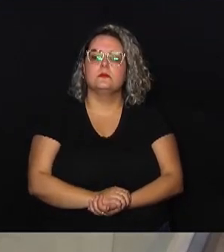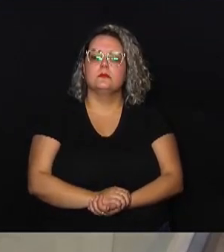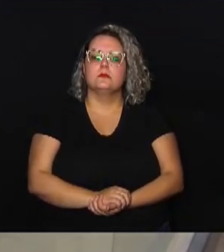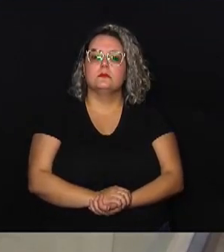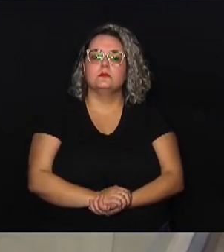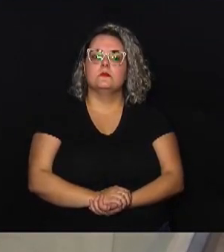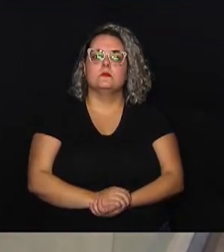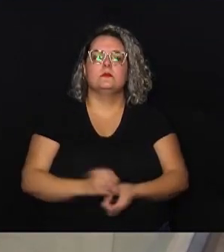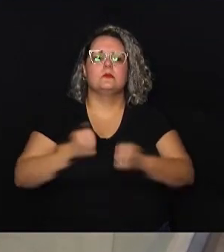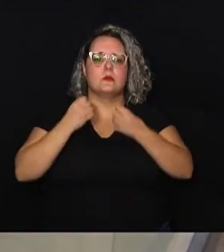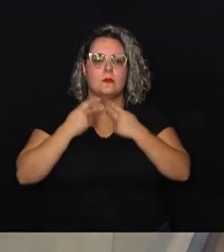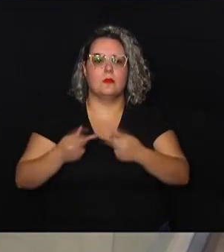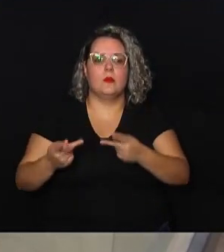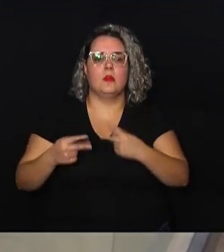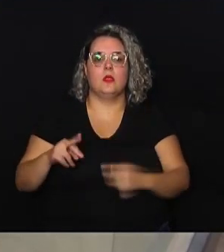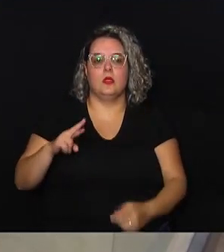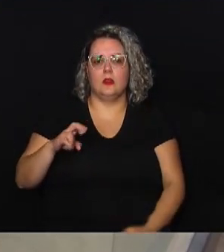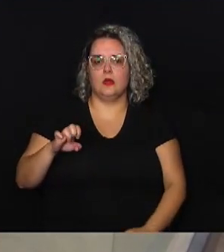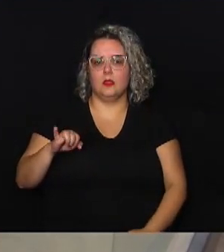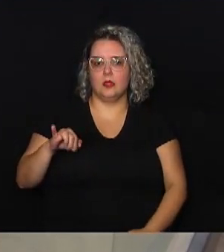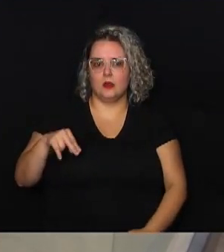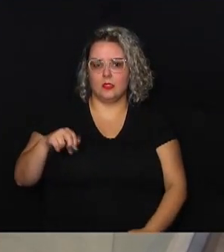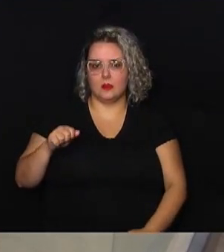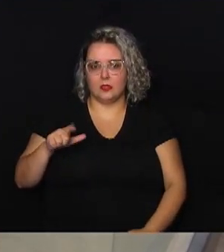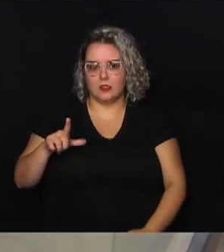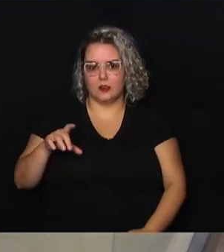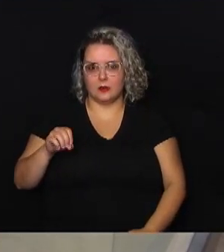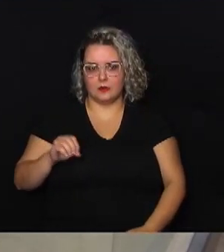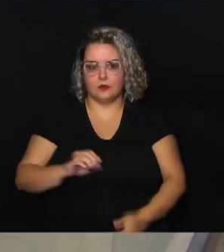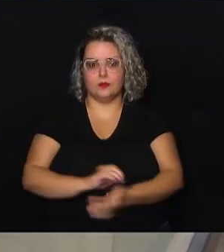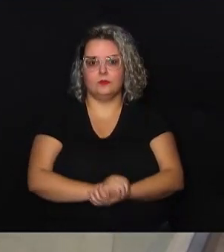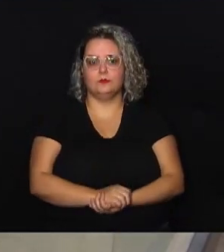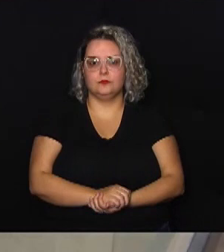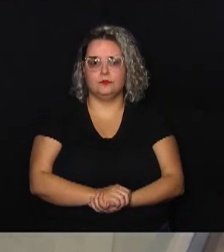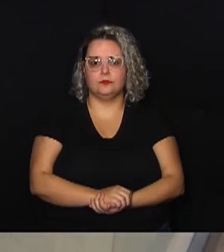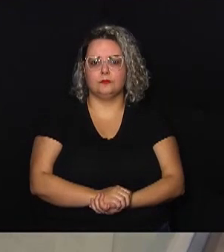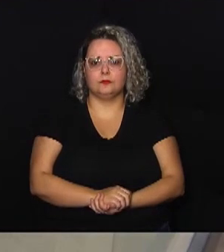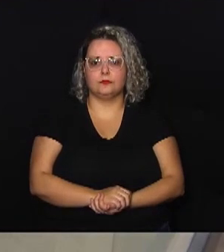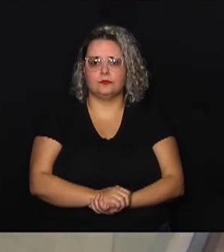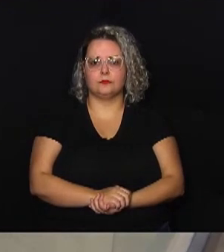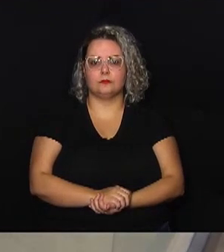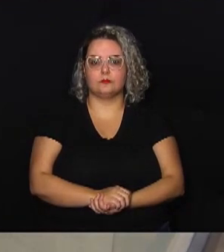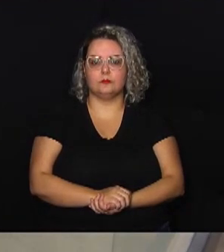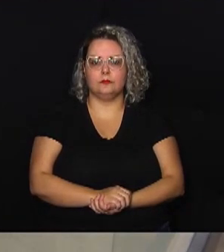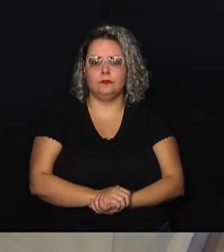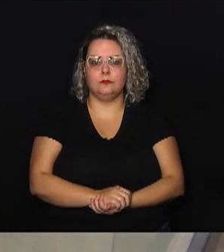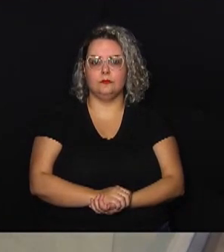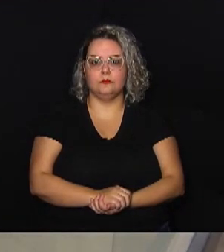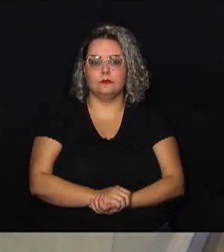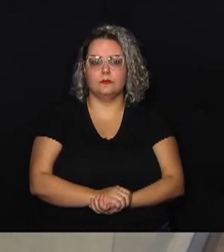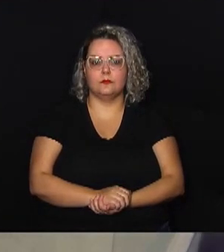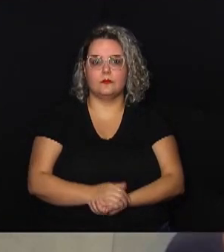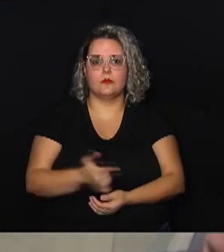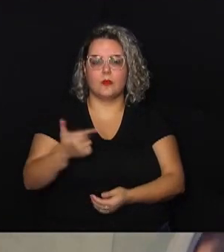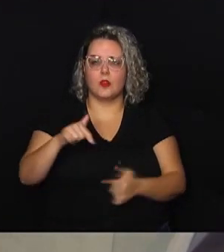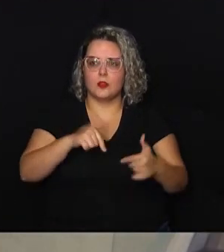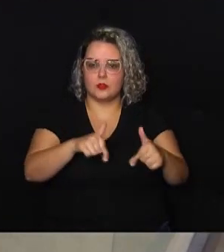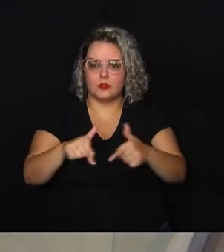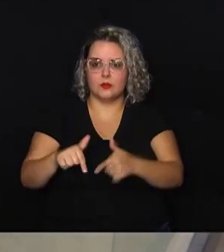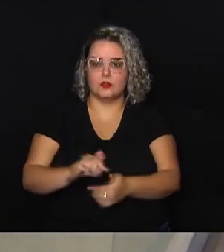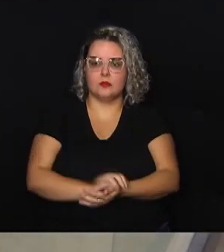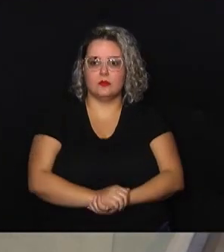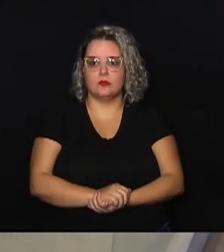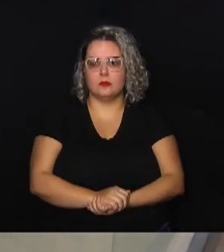Seja bem-vindo, viu, Reinaldo? Para a gente dar continuidade nos trabalhos. Fique